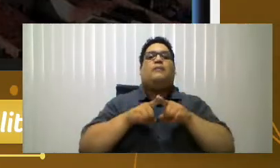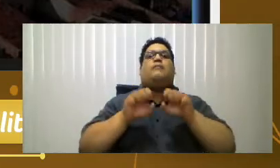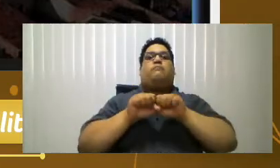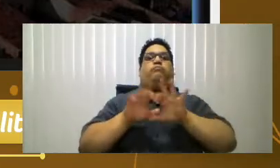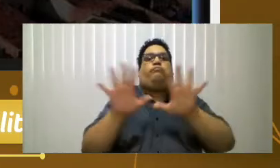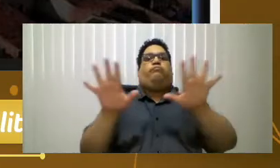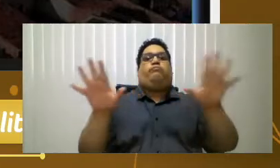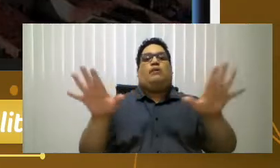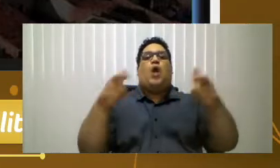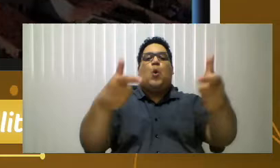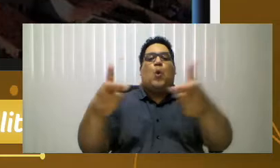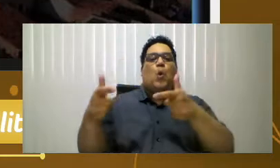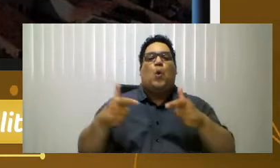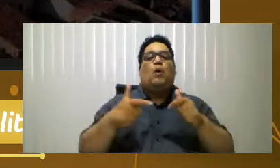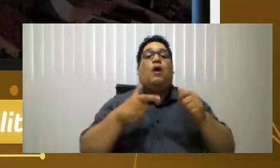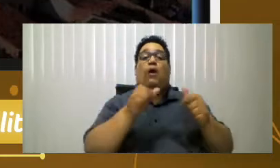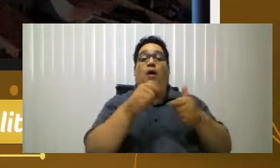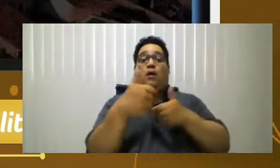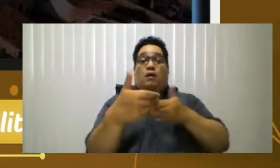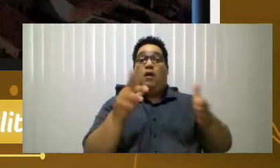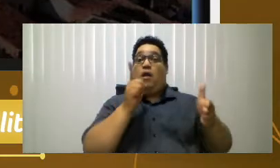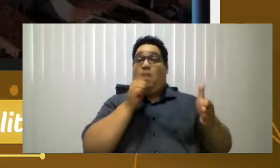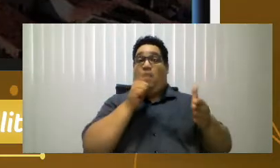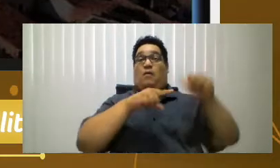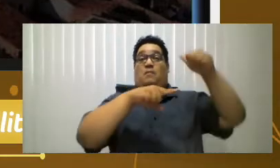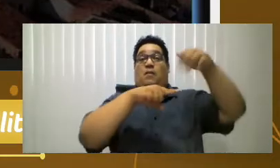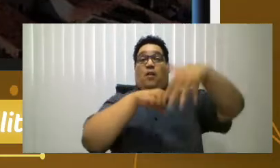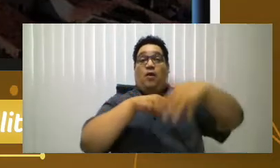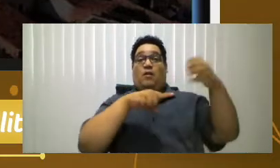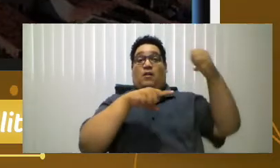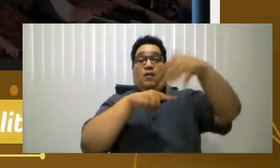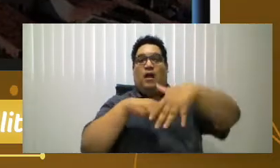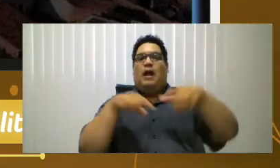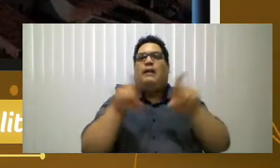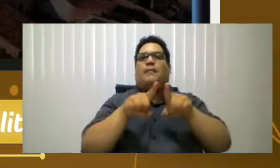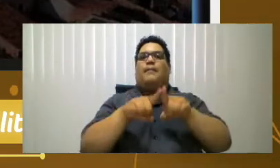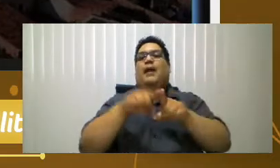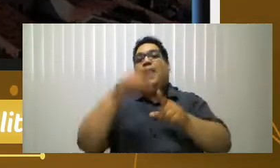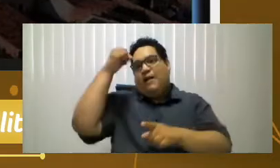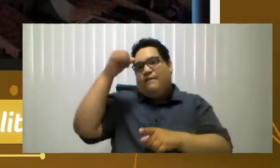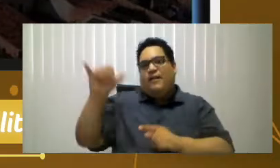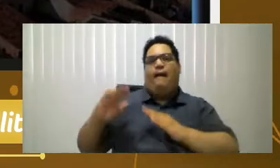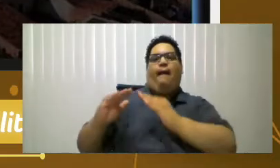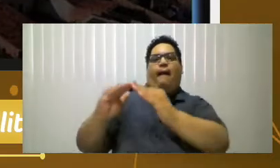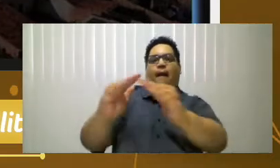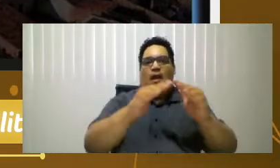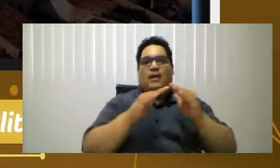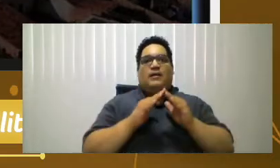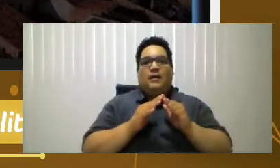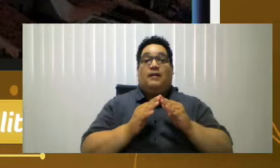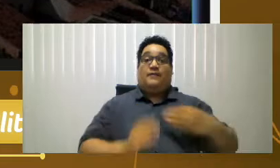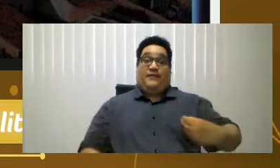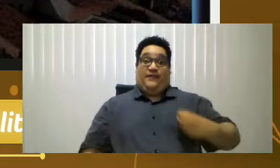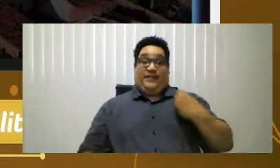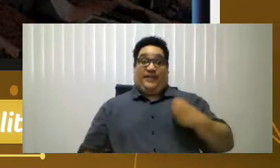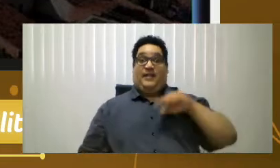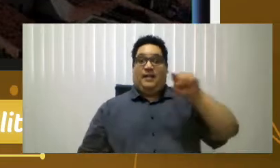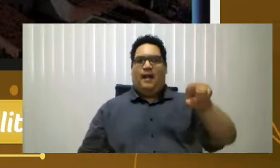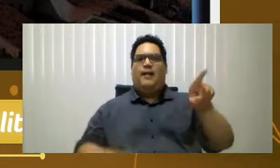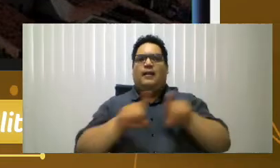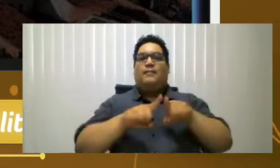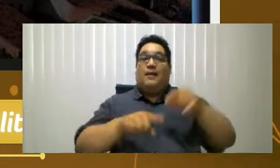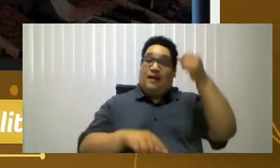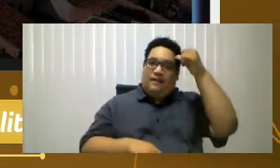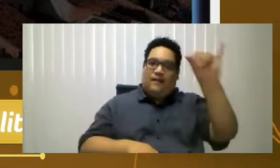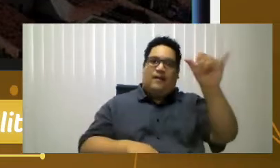termos de reservatório, de área de reservatório, e combater essas ocupações irregulares existentes e não deixar acontecer novas